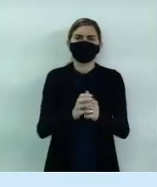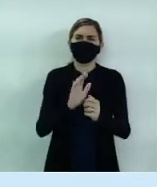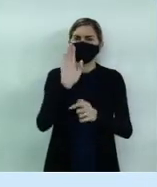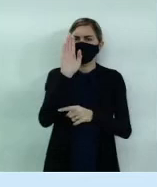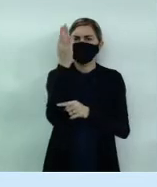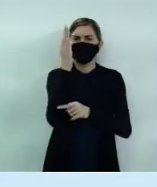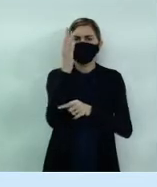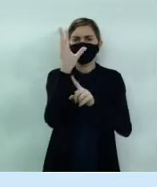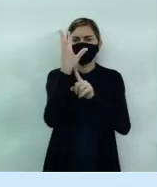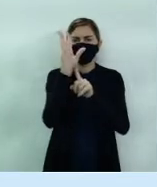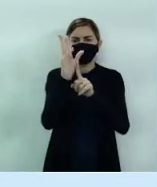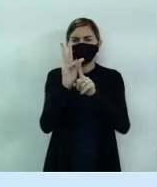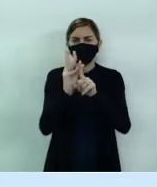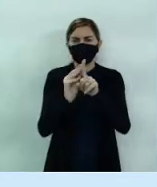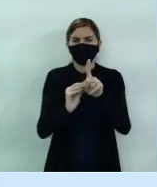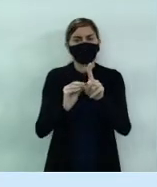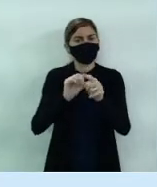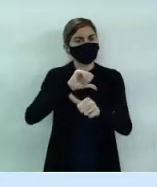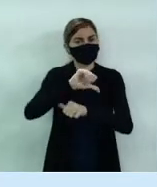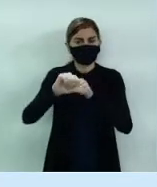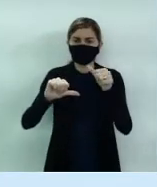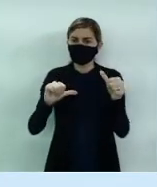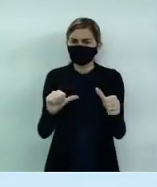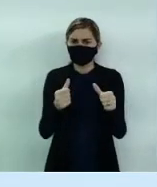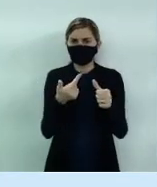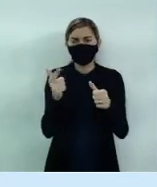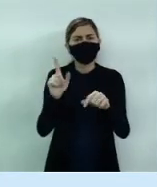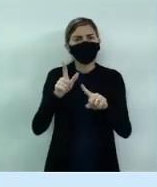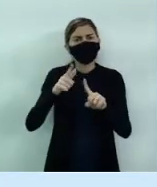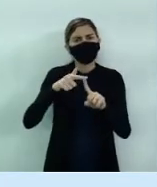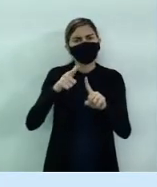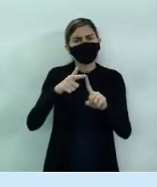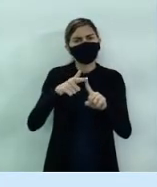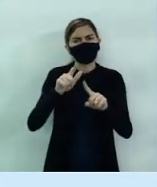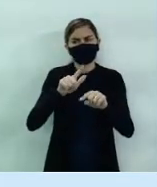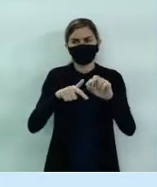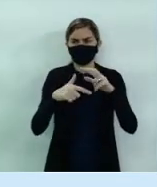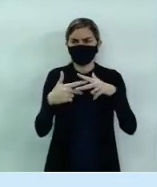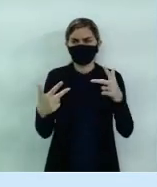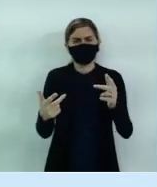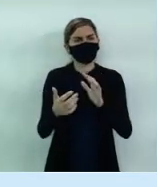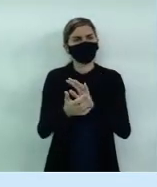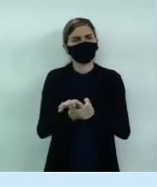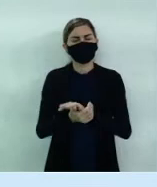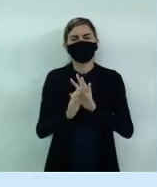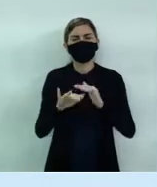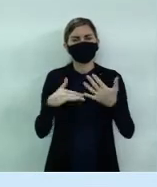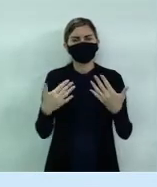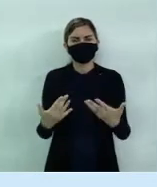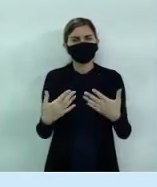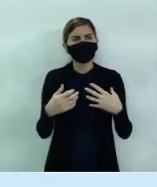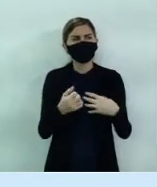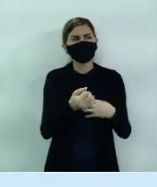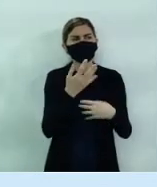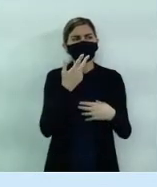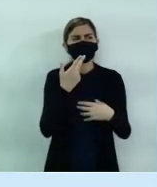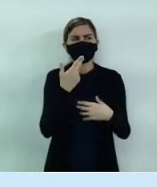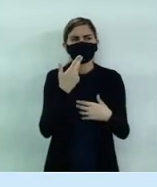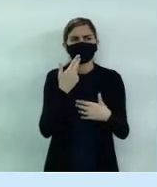vai queimar, ela vai se transformar em outro tipo de material. Então, quando se fala